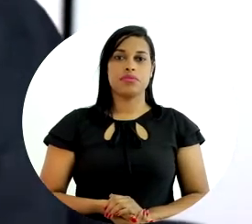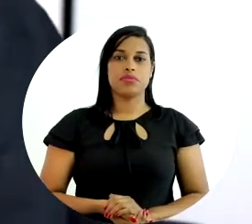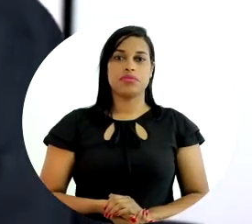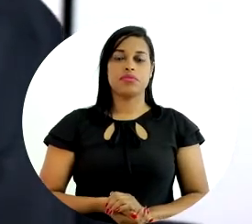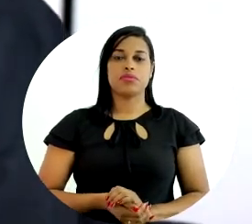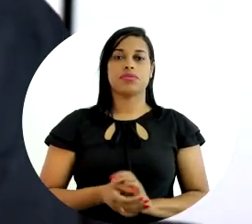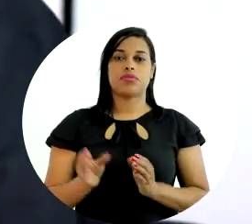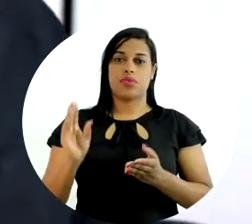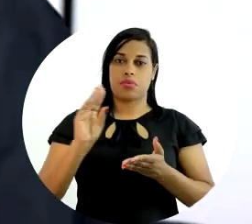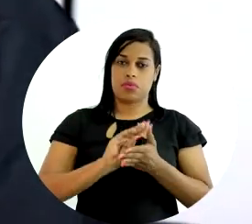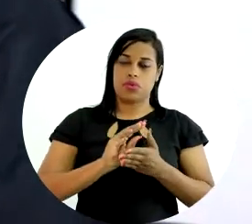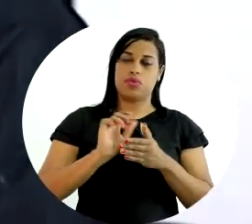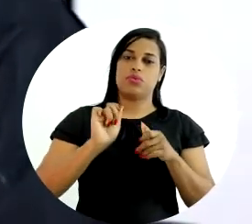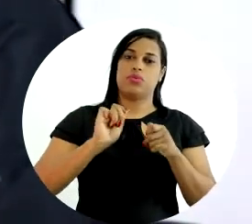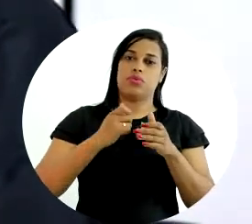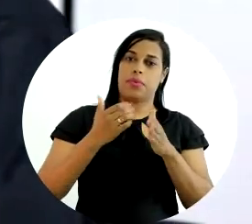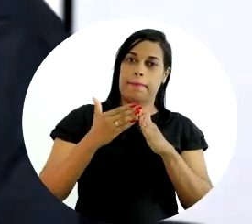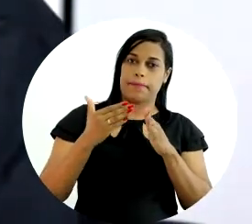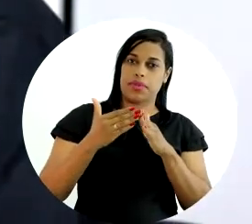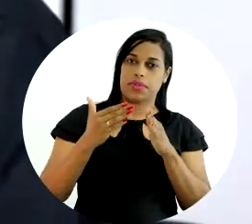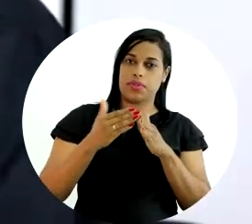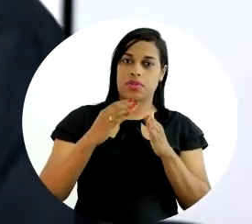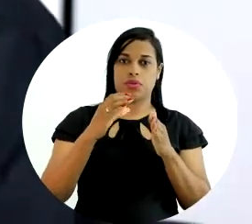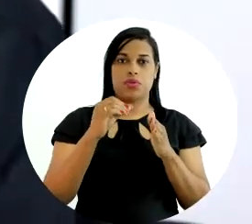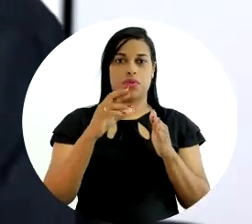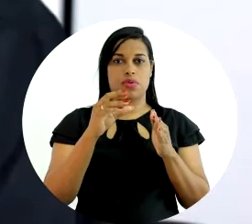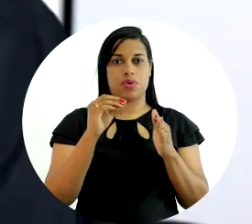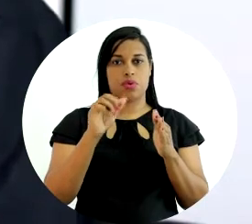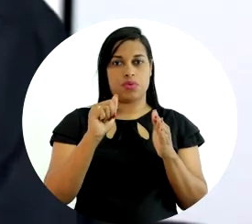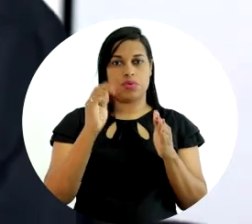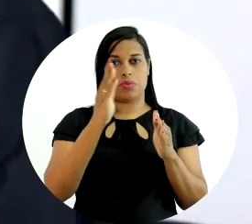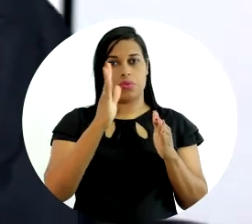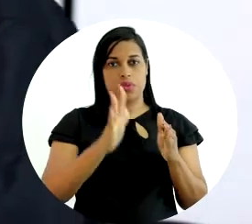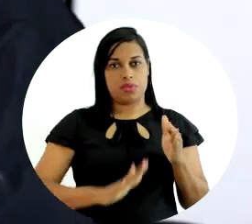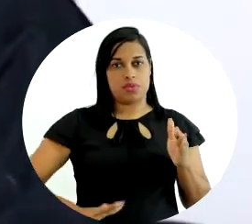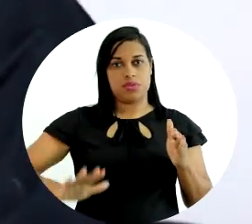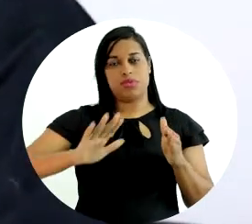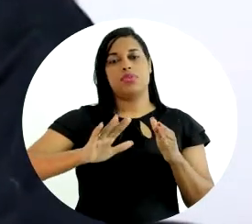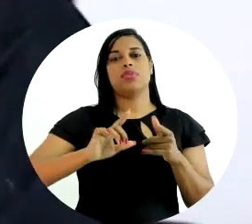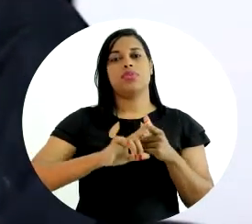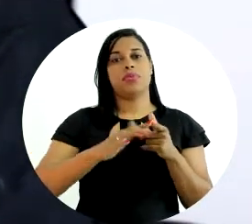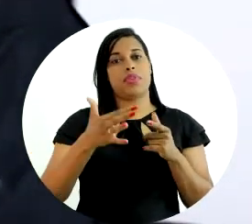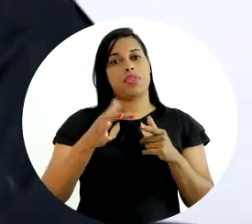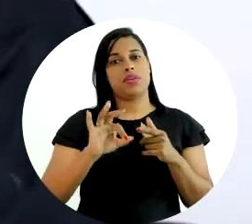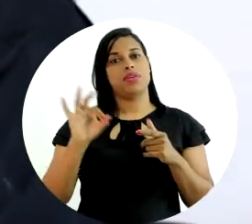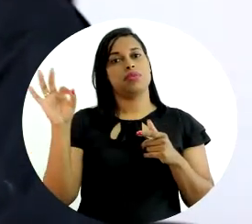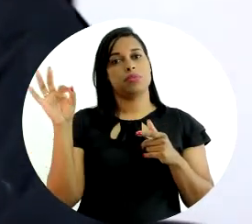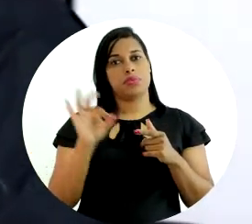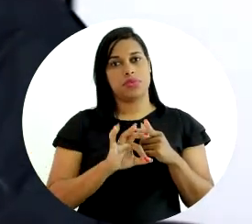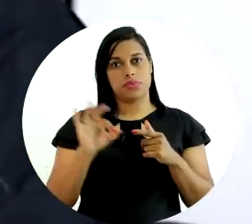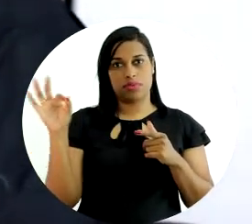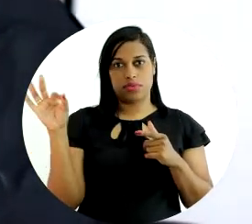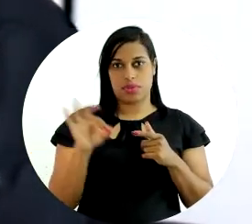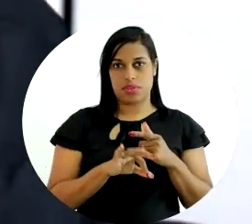o imposto era cobrado aqui da colônia brasileira deixou de ser revista